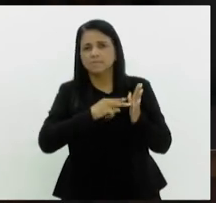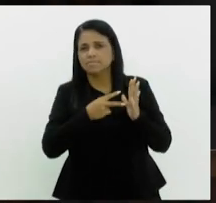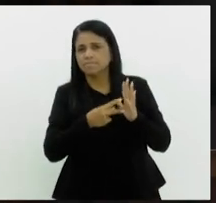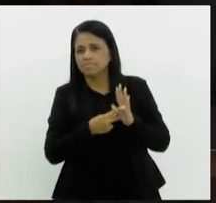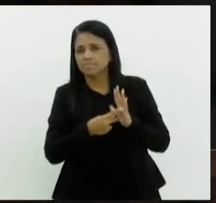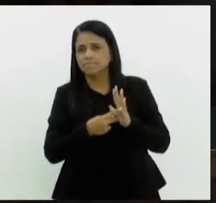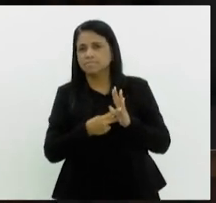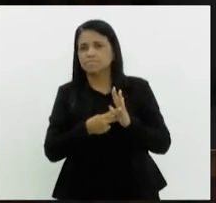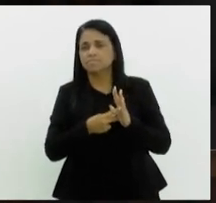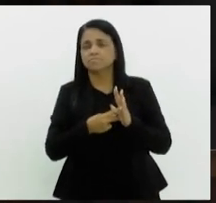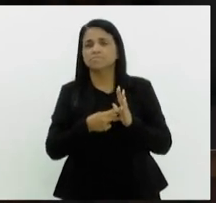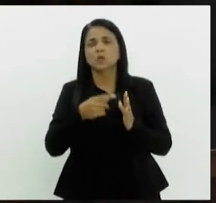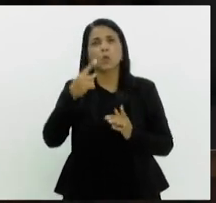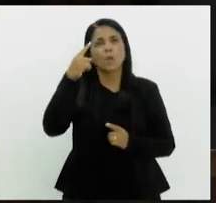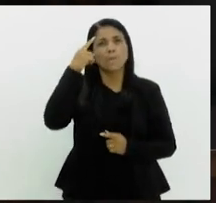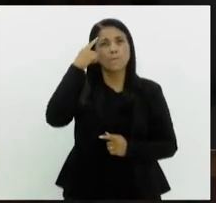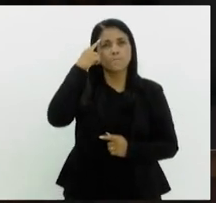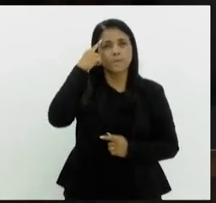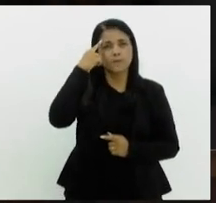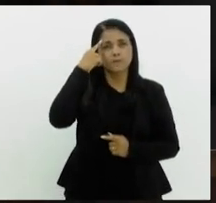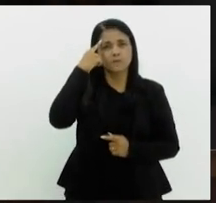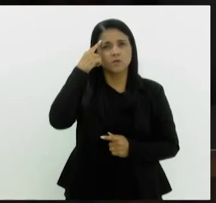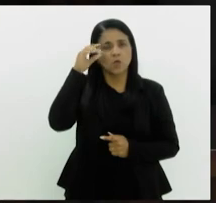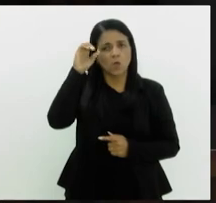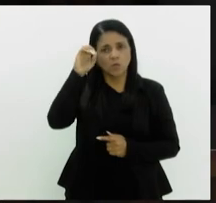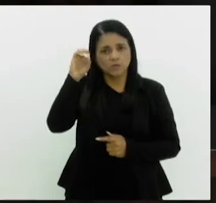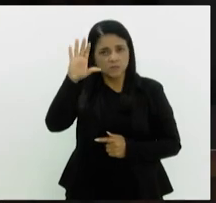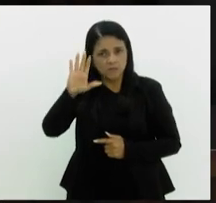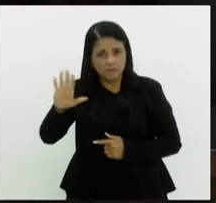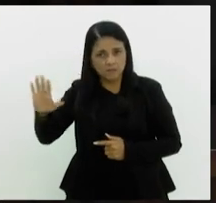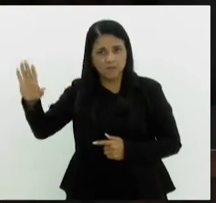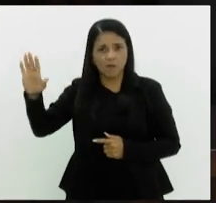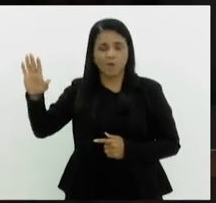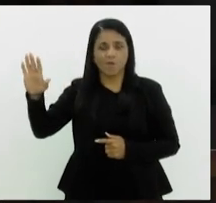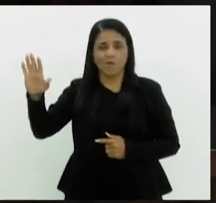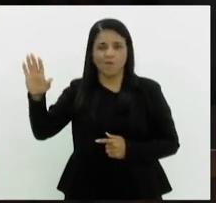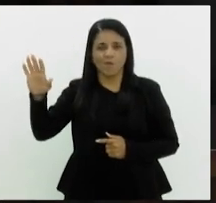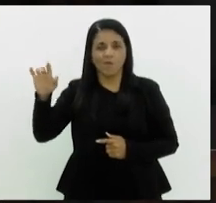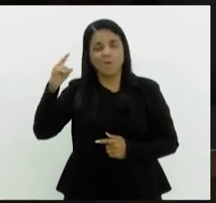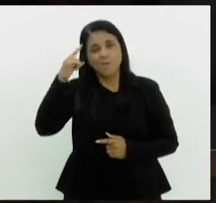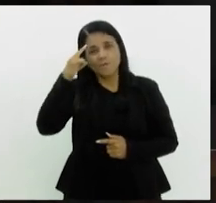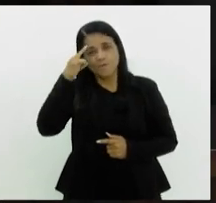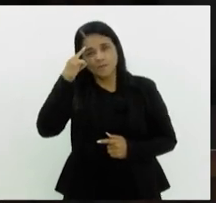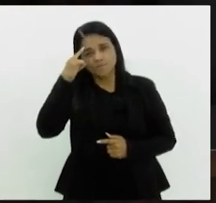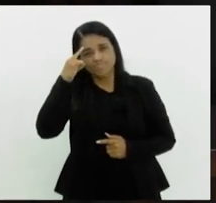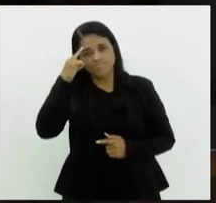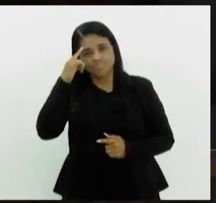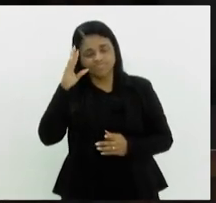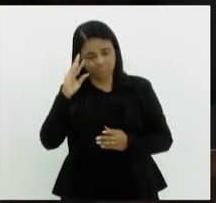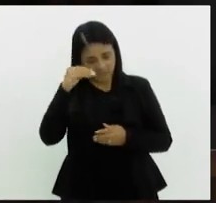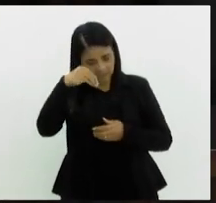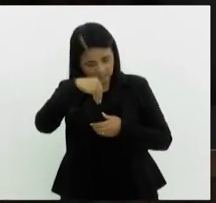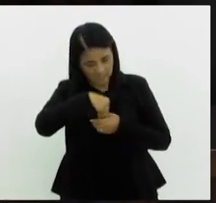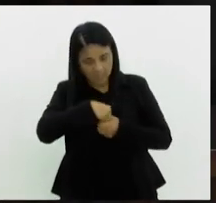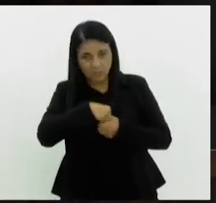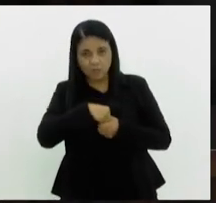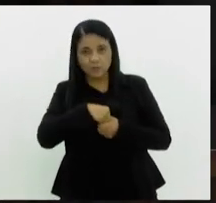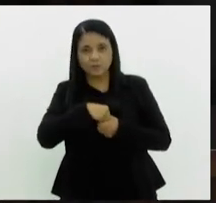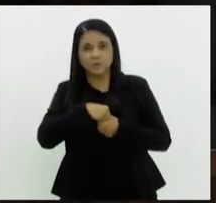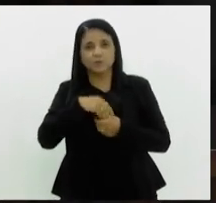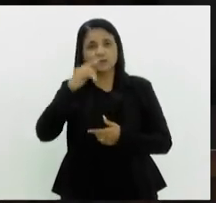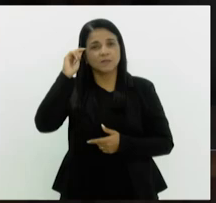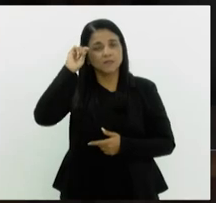como pretendem um pensamento ocidental hegemônico, esse pensamento eurocêntrico, esse pensamento